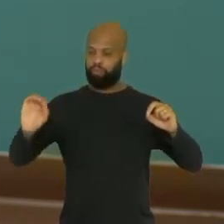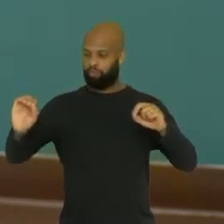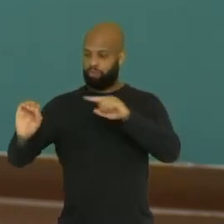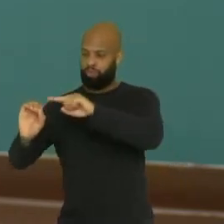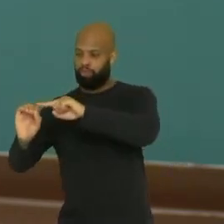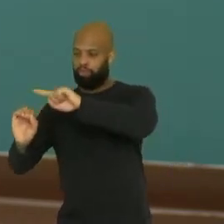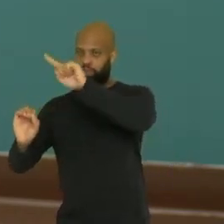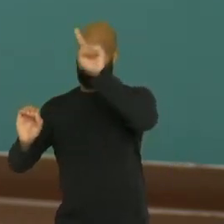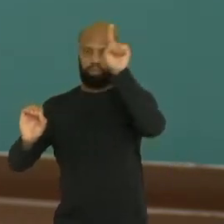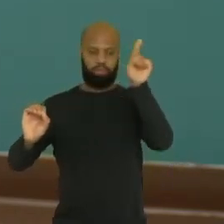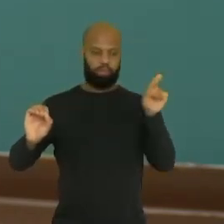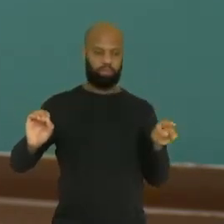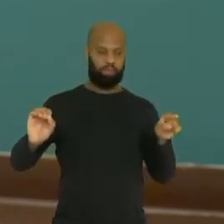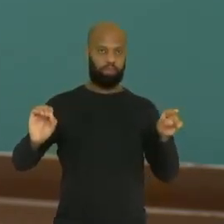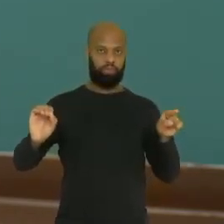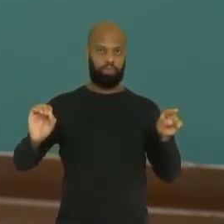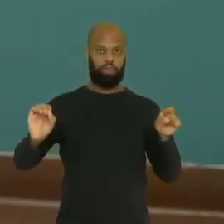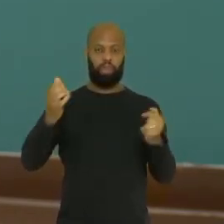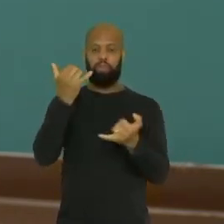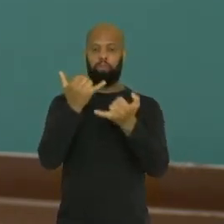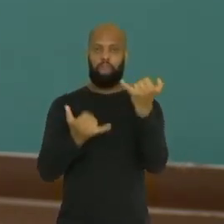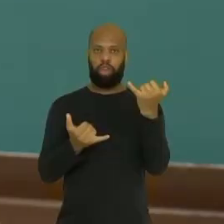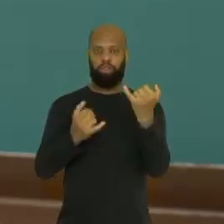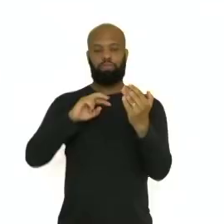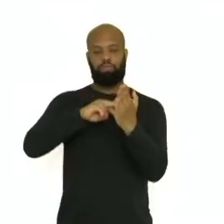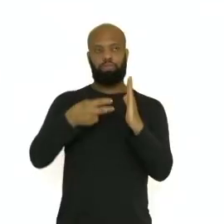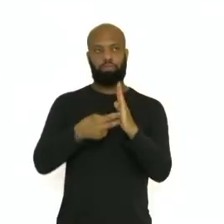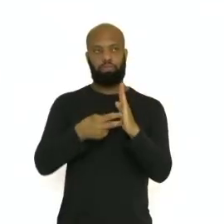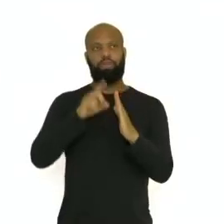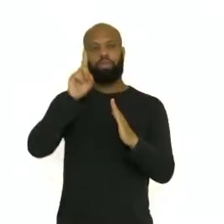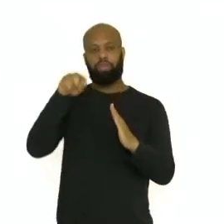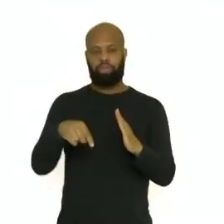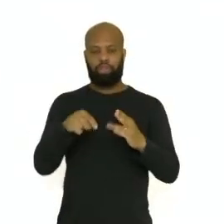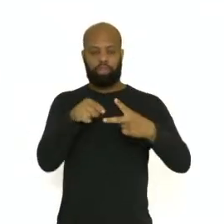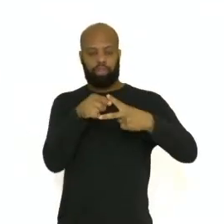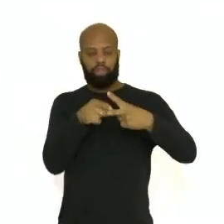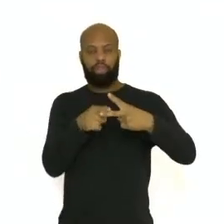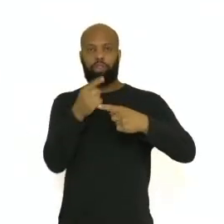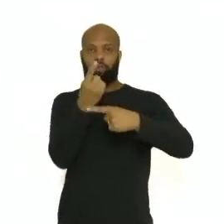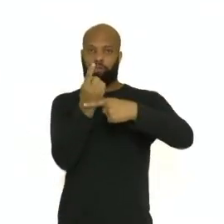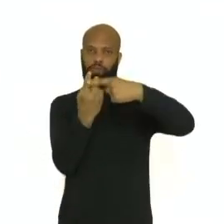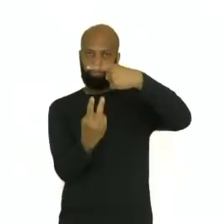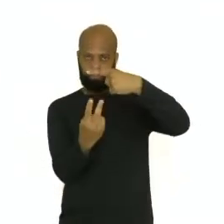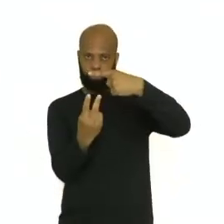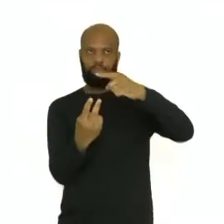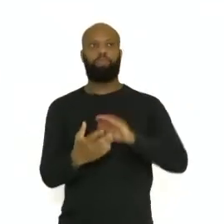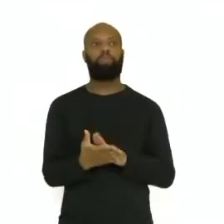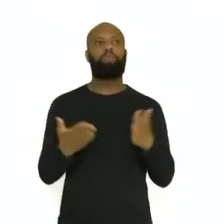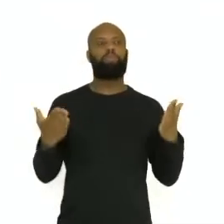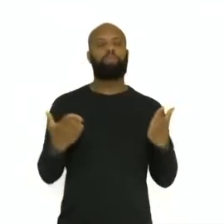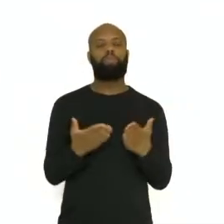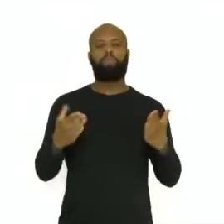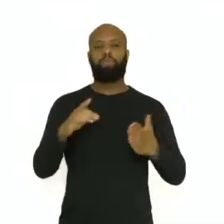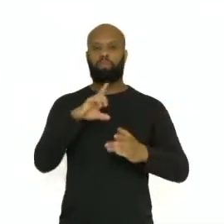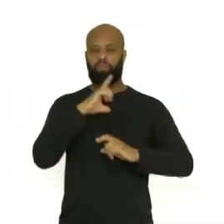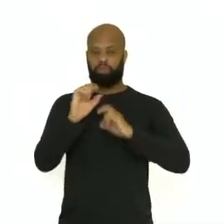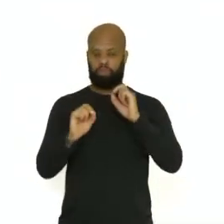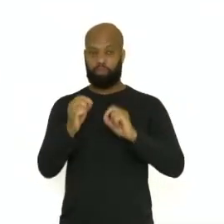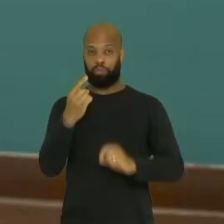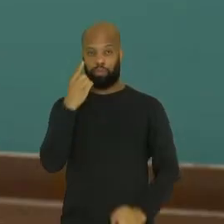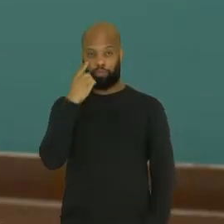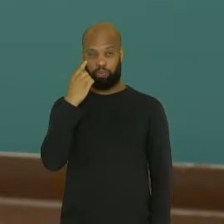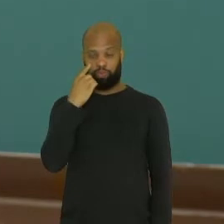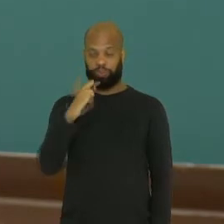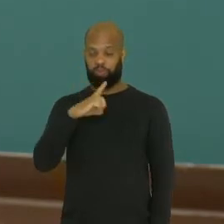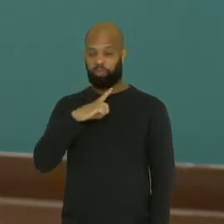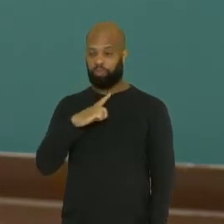Você girou só a metade desse círculo, então a gente diz ângulo de meia volta. Agora, digamos, um ângulo de 1/4 de volta